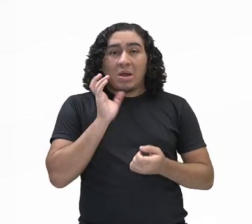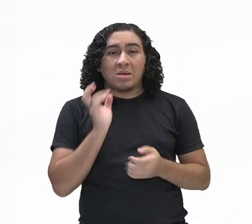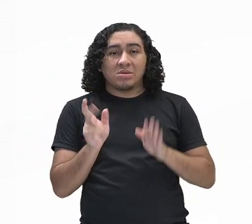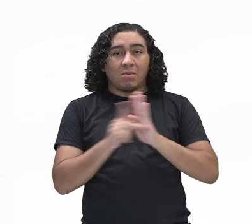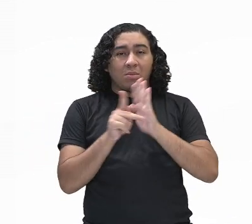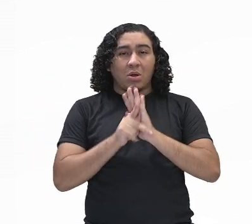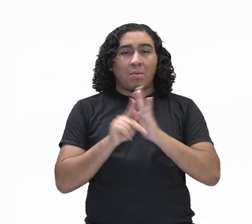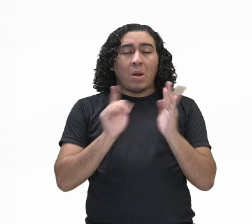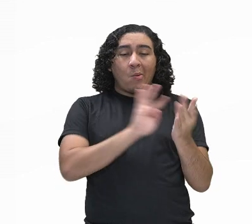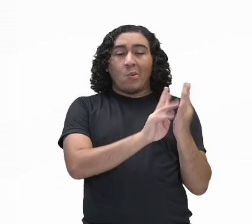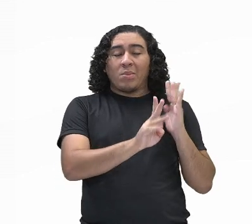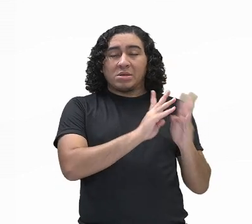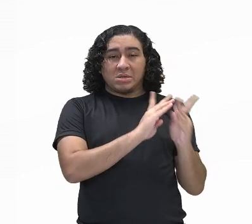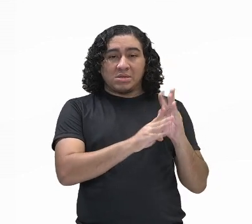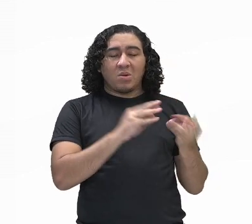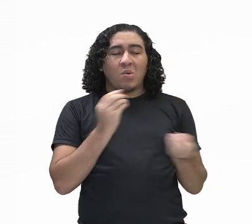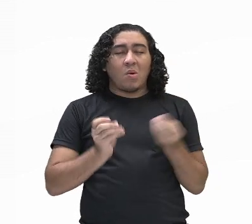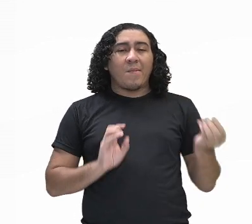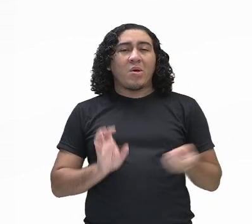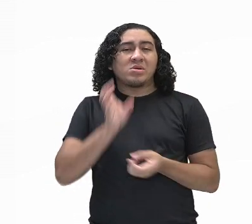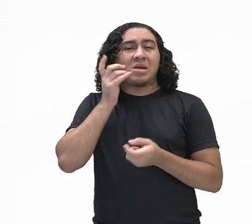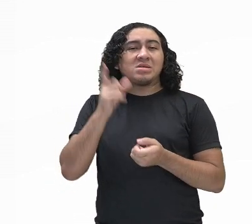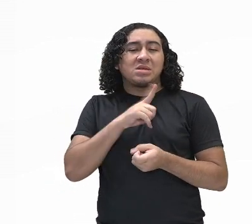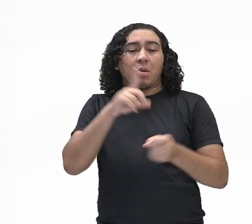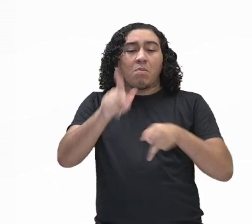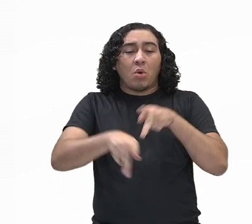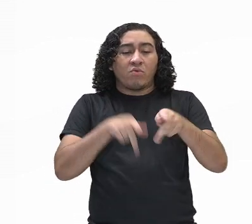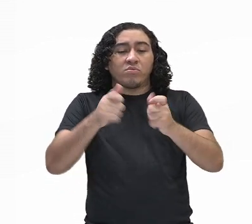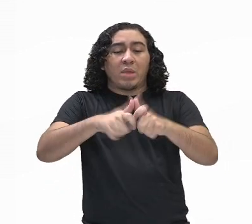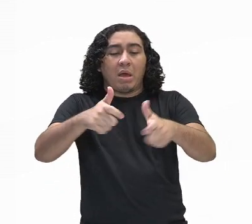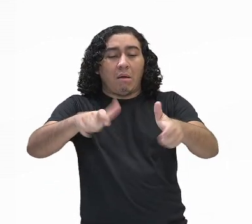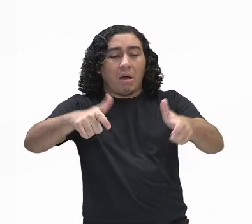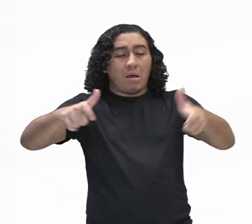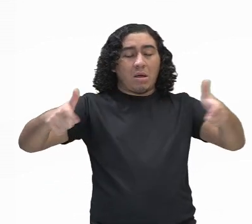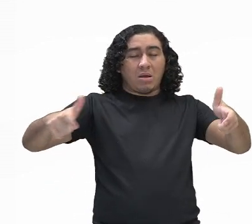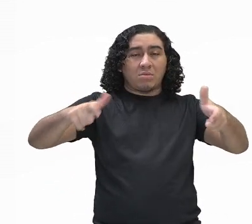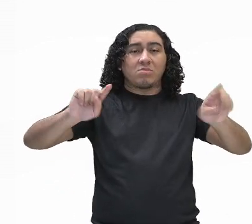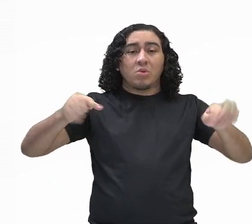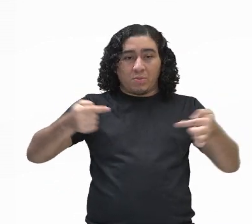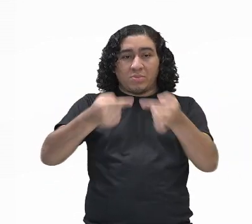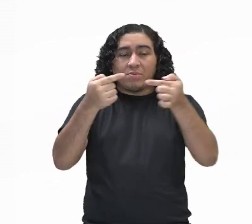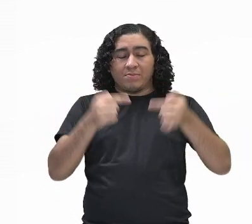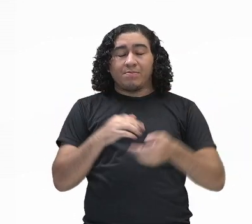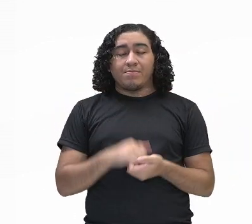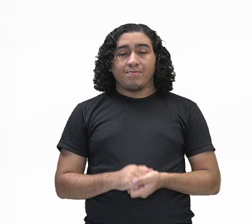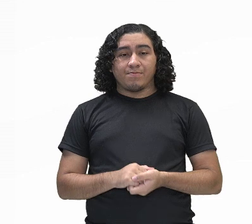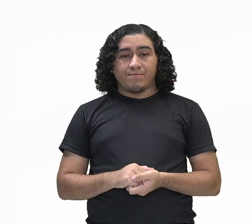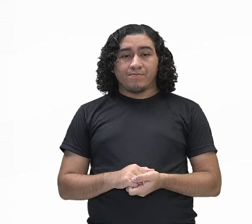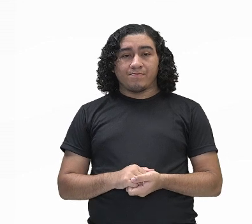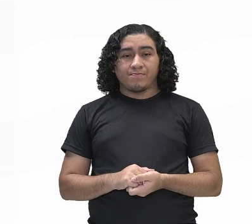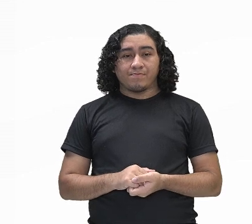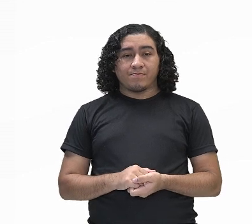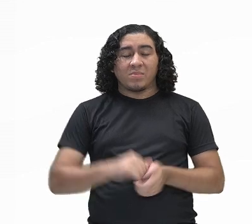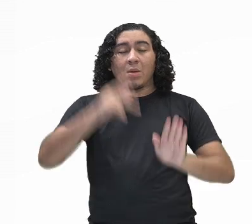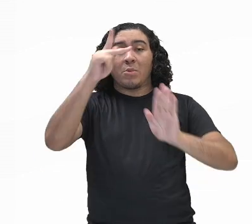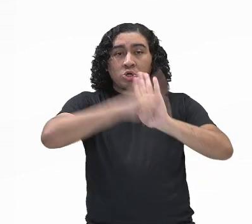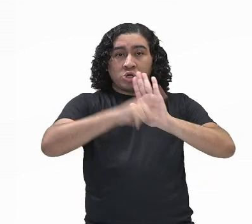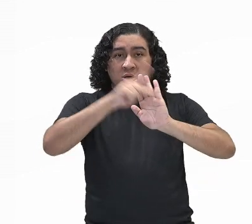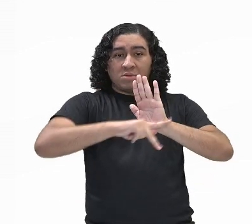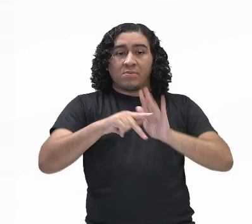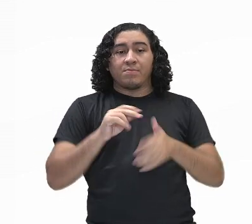de urbanização, né? Como é que vai se dar o crescimento daquela cidade e isso acompanharia, né? Isso no planejamento, tá